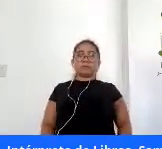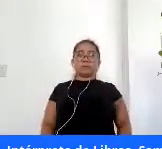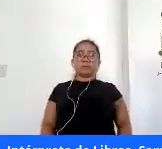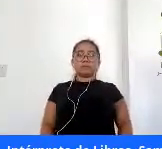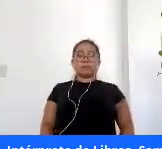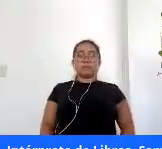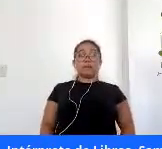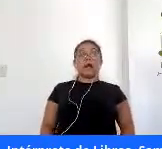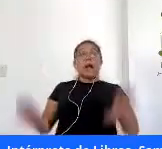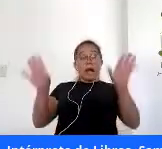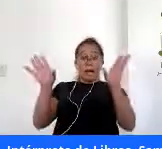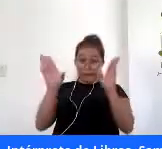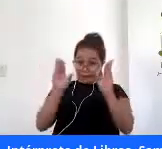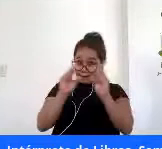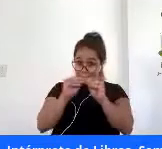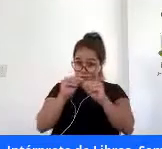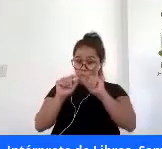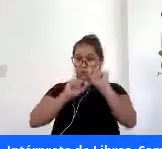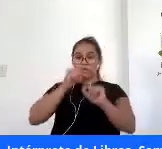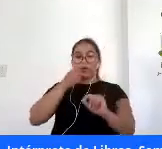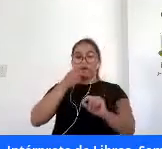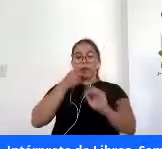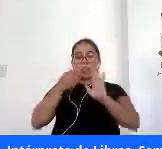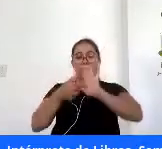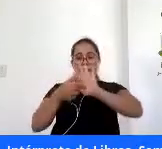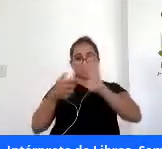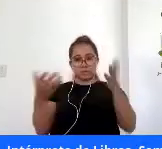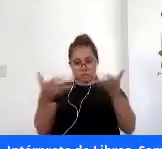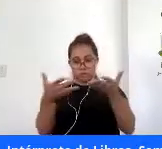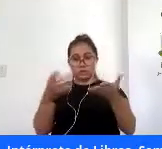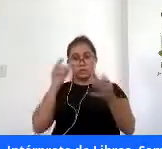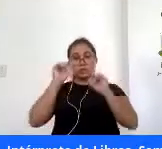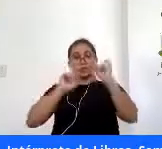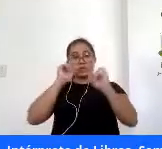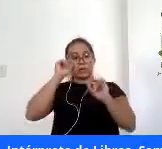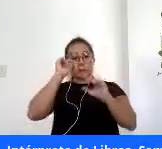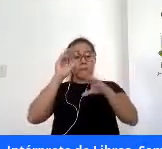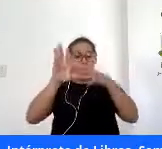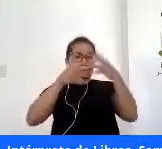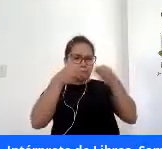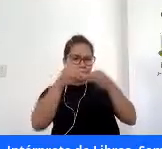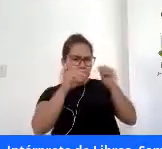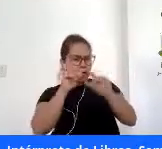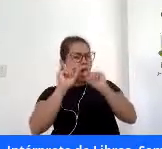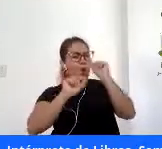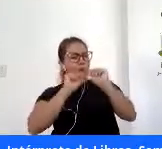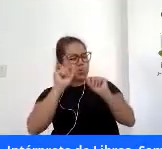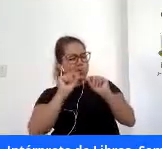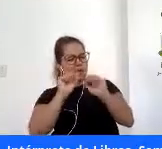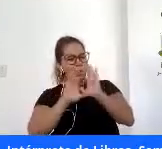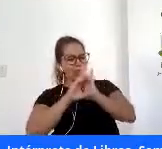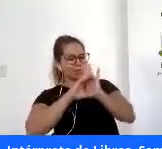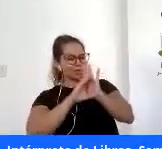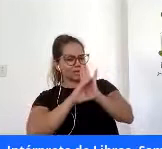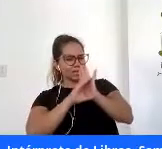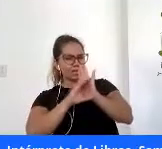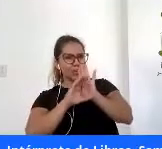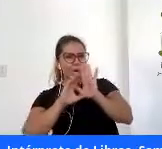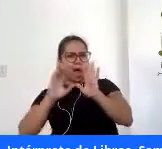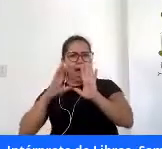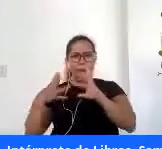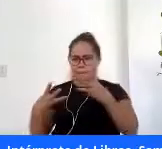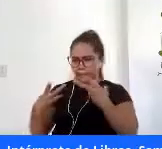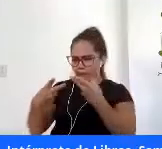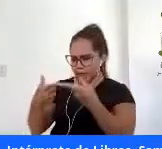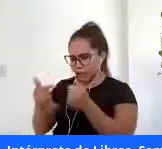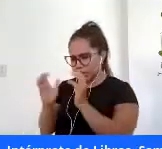para resumir, né, um pouco do que foi falado na apresentação de hoje, a plasticidade seria, conceitualmente, né, como habilidade do cérebro